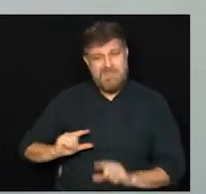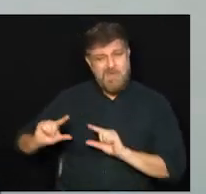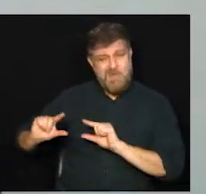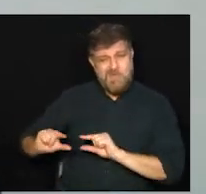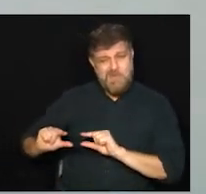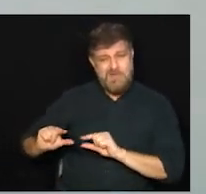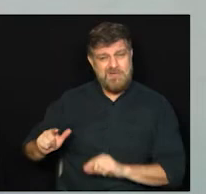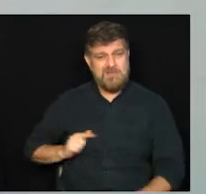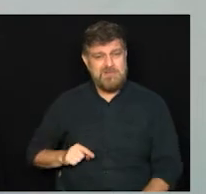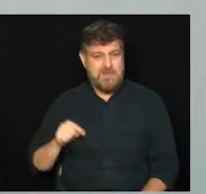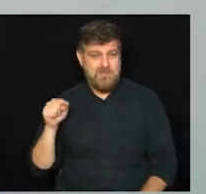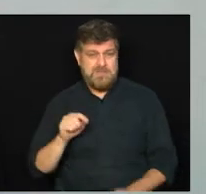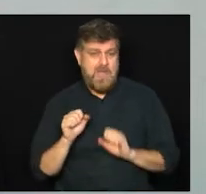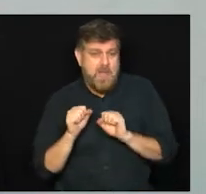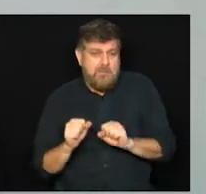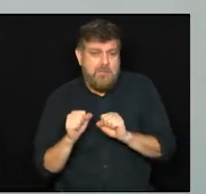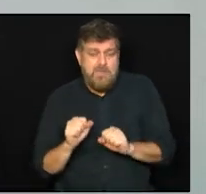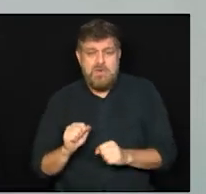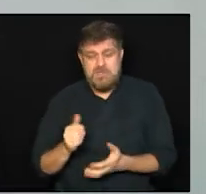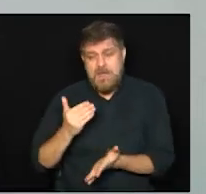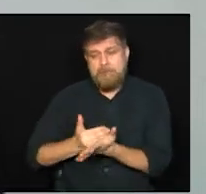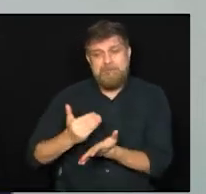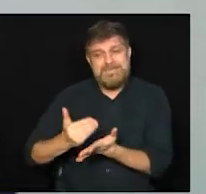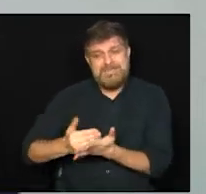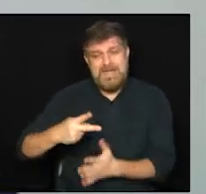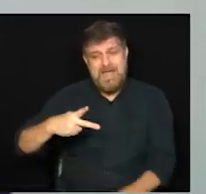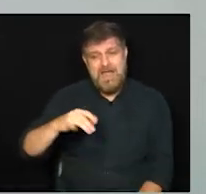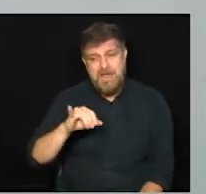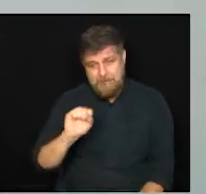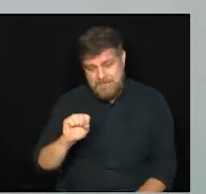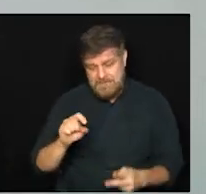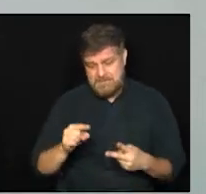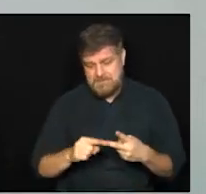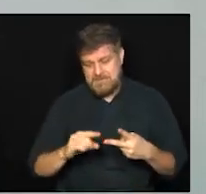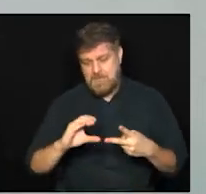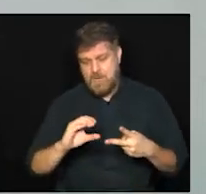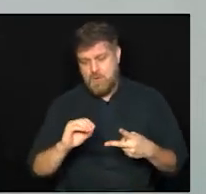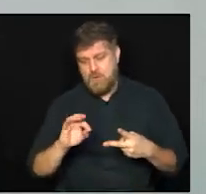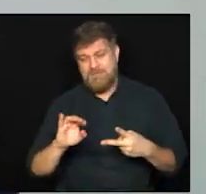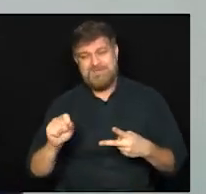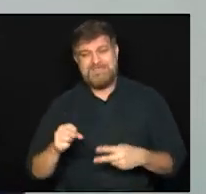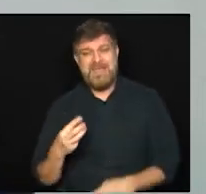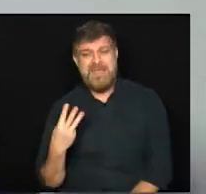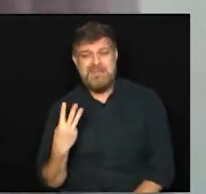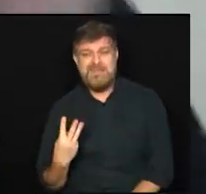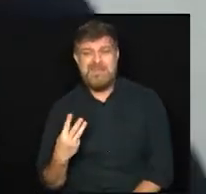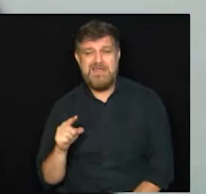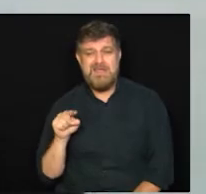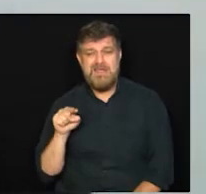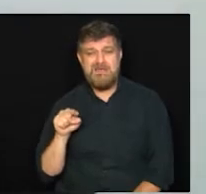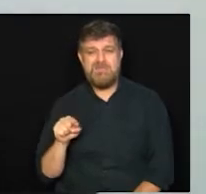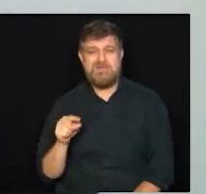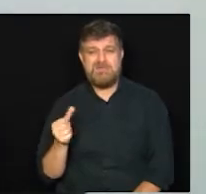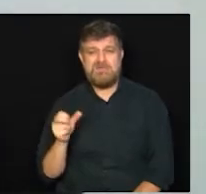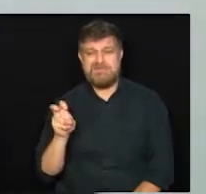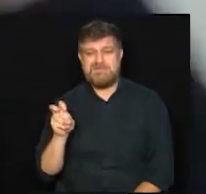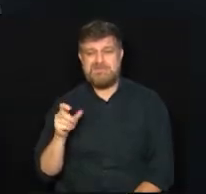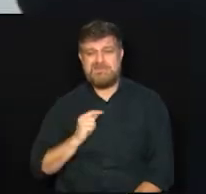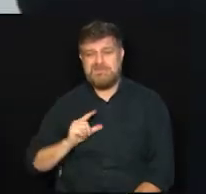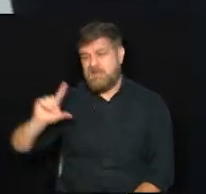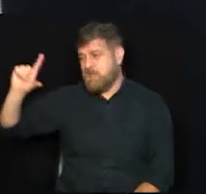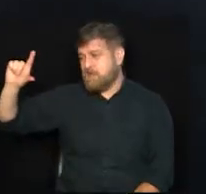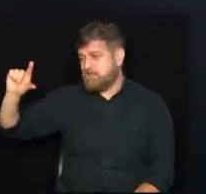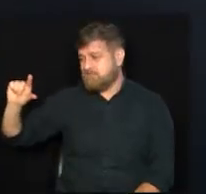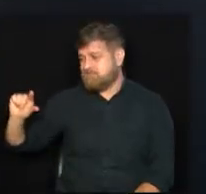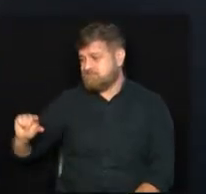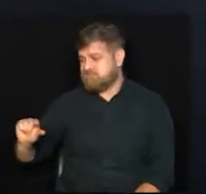PERSE fala o seguinte: olha, você pode parcelar o PIS e COFINS. Tá, mas o PIS e COFINS é 3,65 de um faturamento que estava aqui, né? O faturamento fez isso.